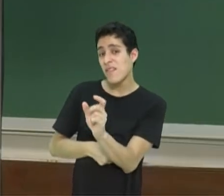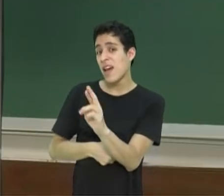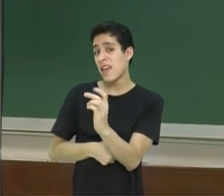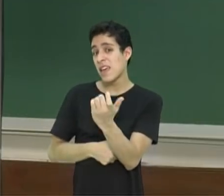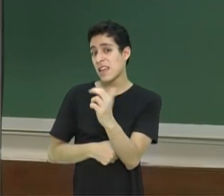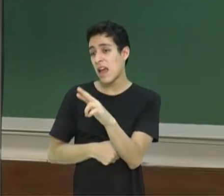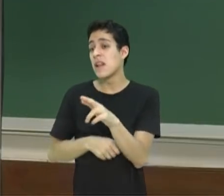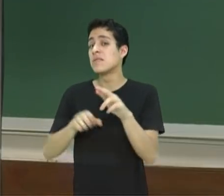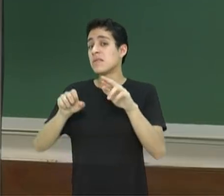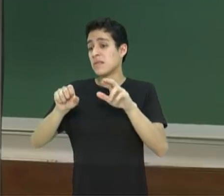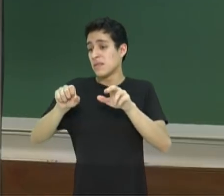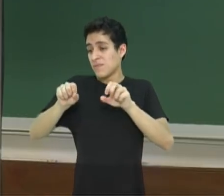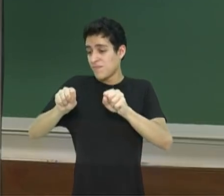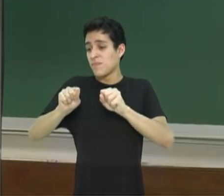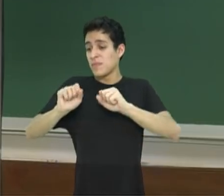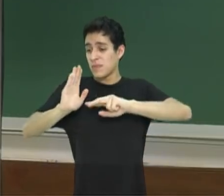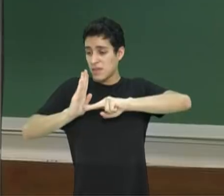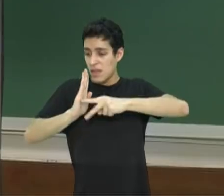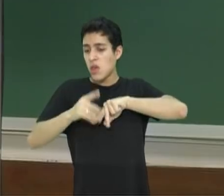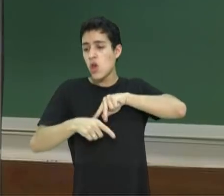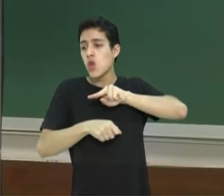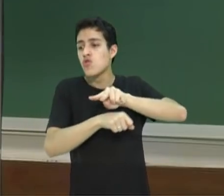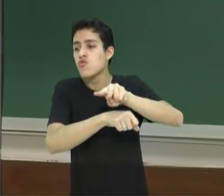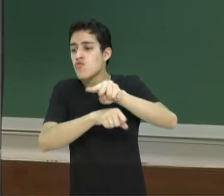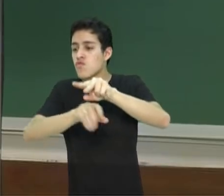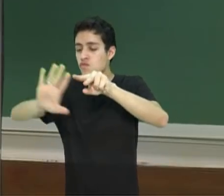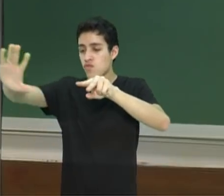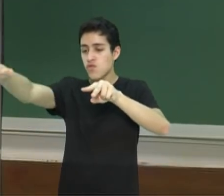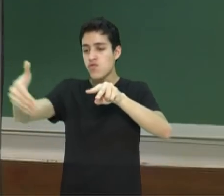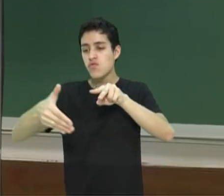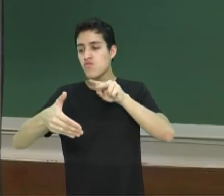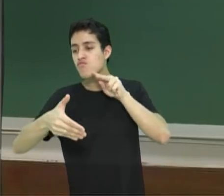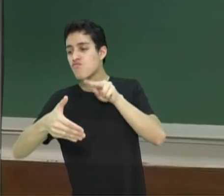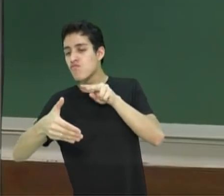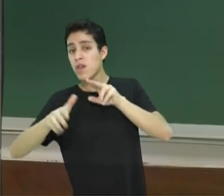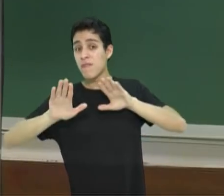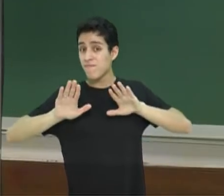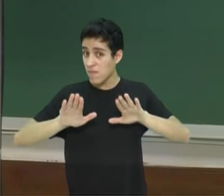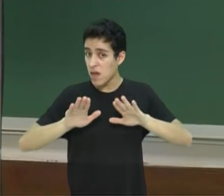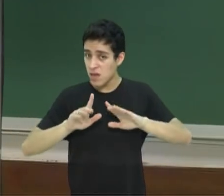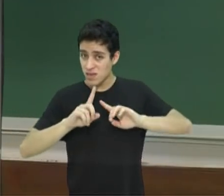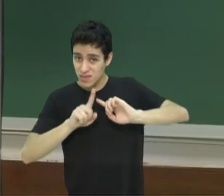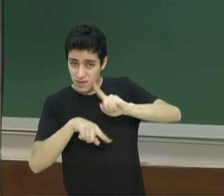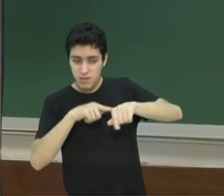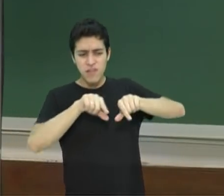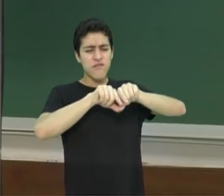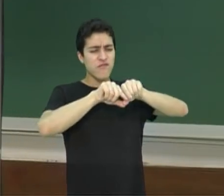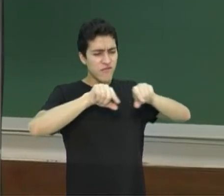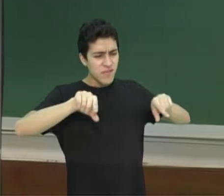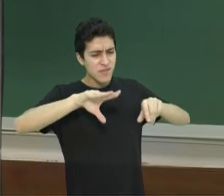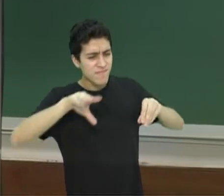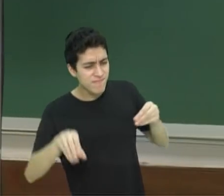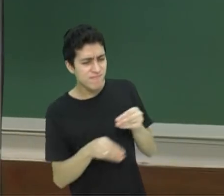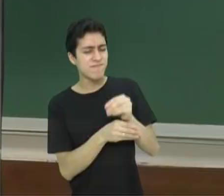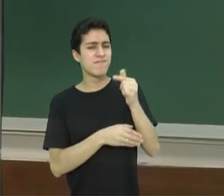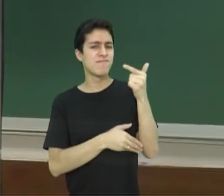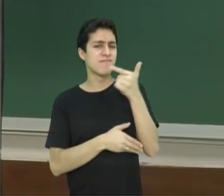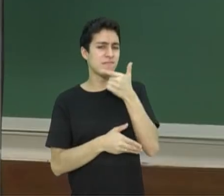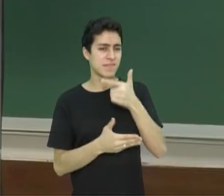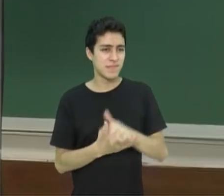quer dizer tomar conta. Só que em seguida o autor faz mais uma gracinha. Ele